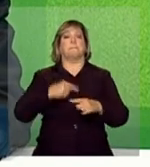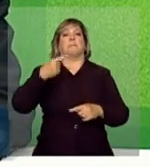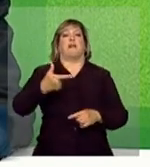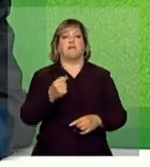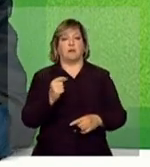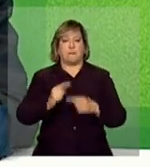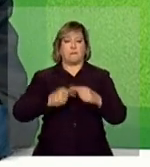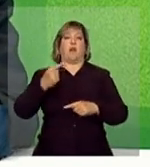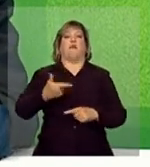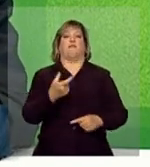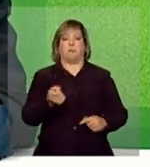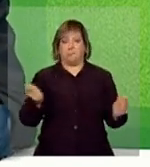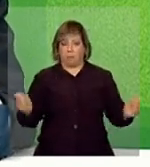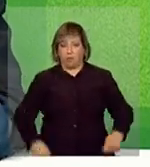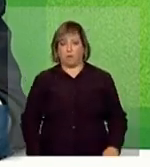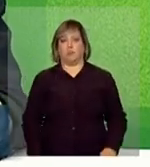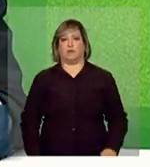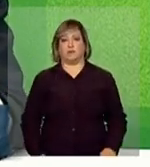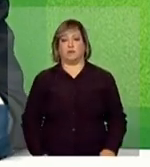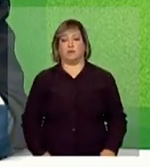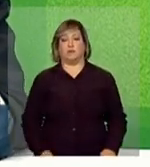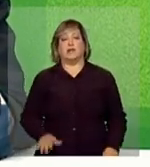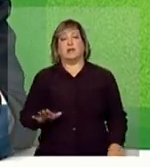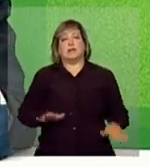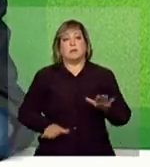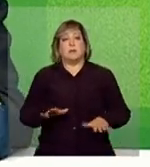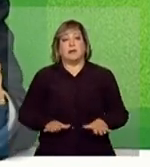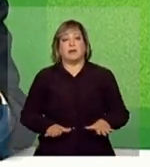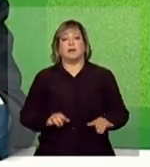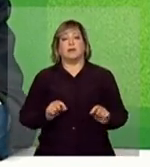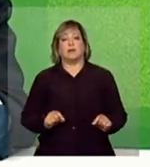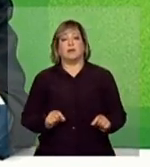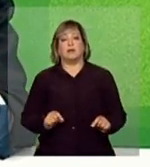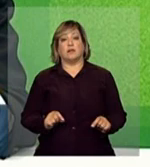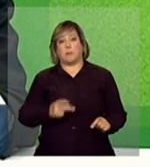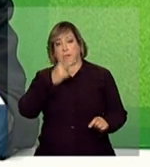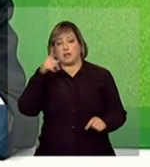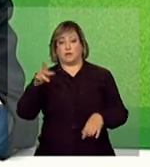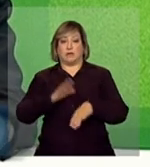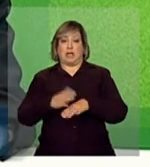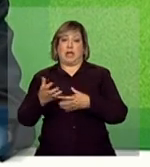20, a critério do poder concedente.